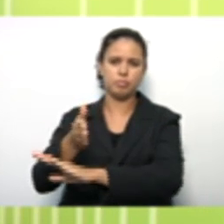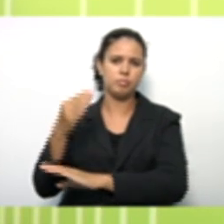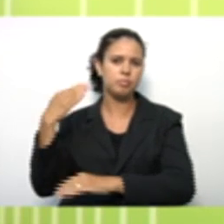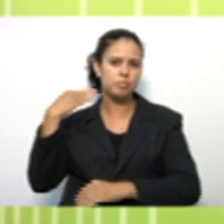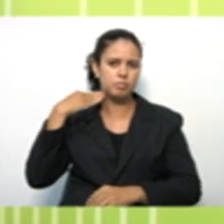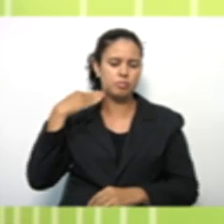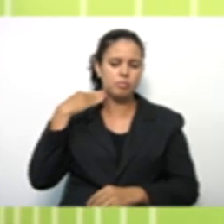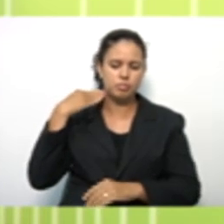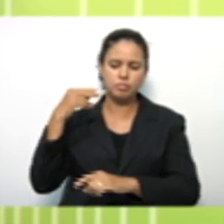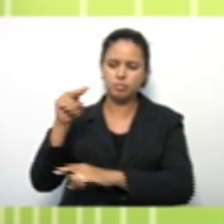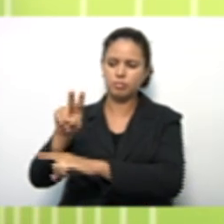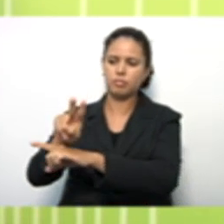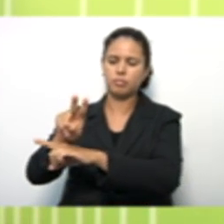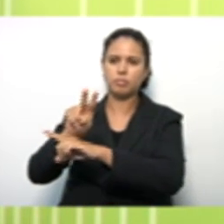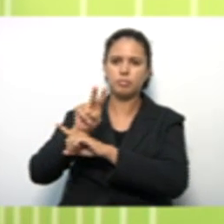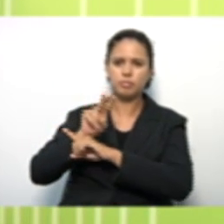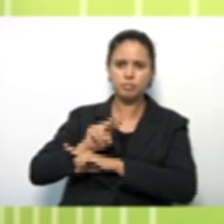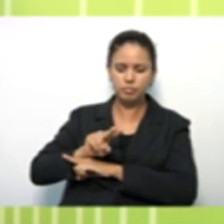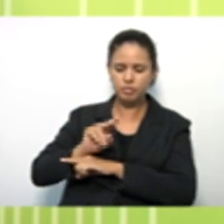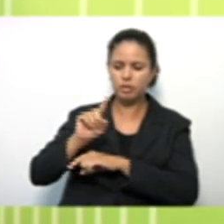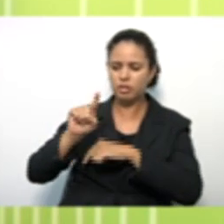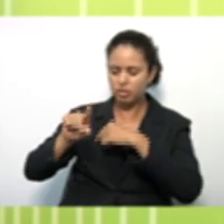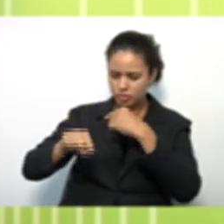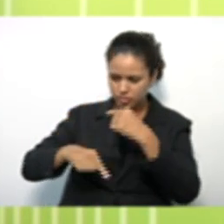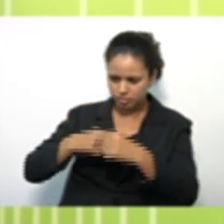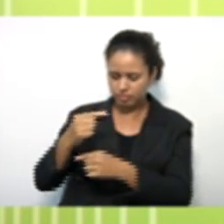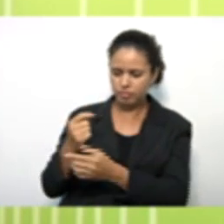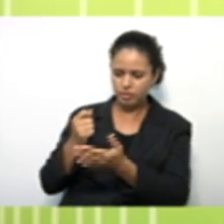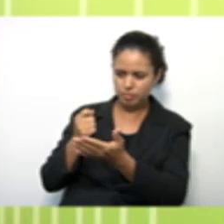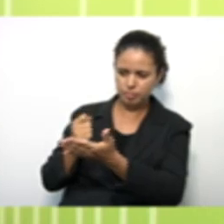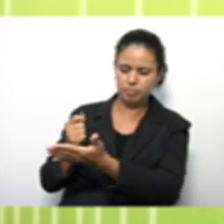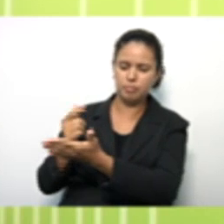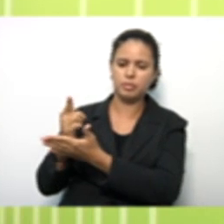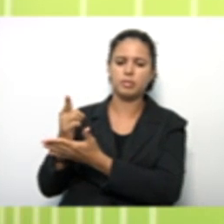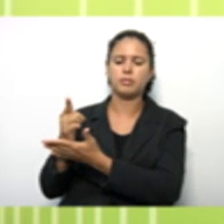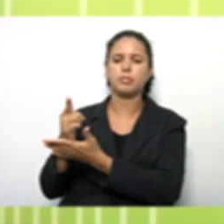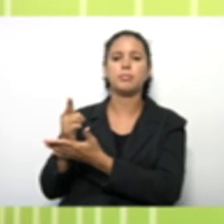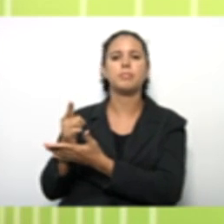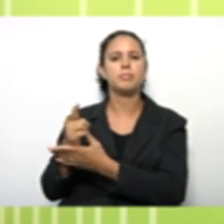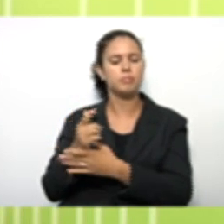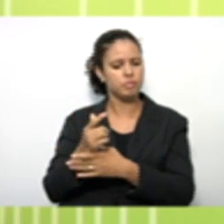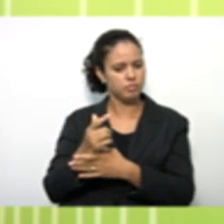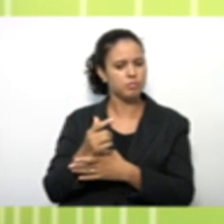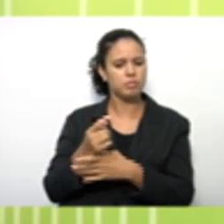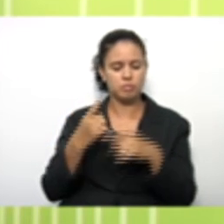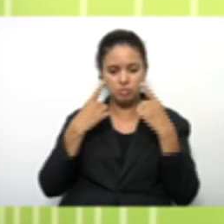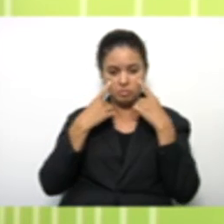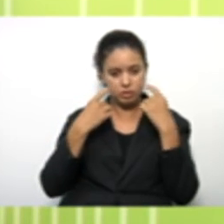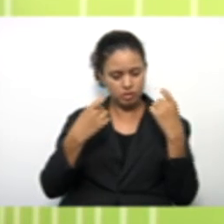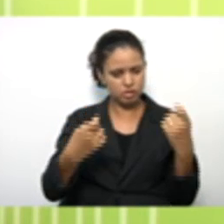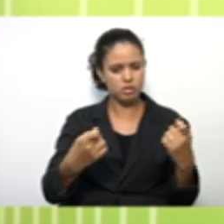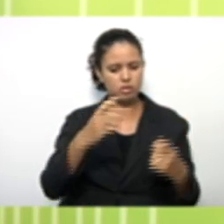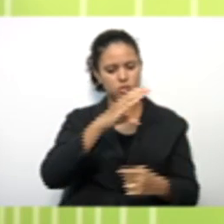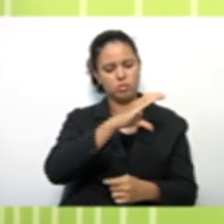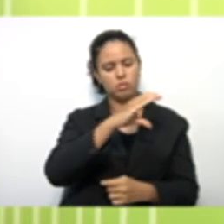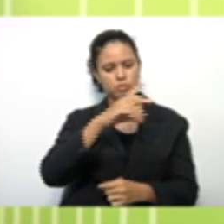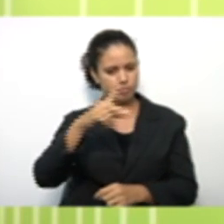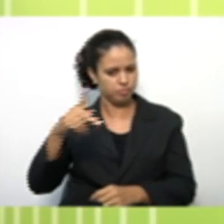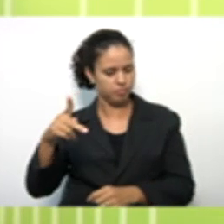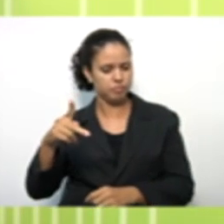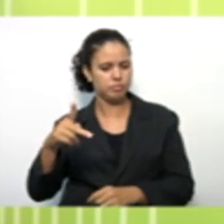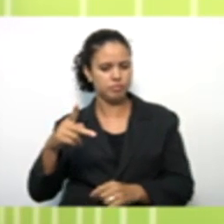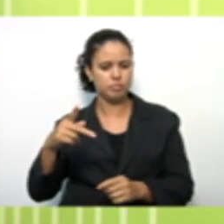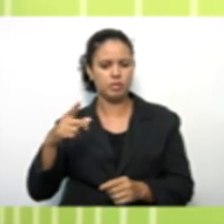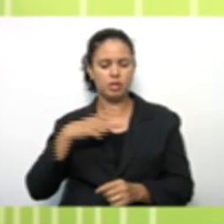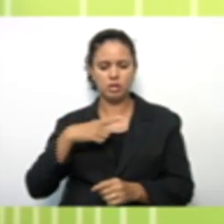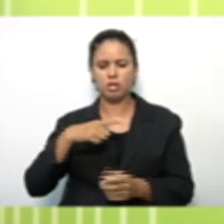crédito para crescer no mercado. Então, é muito interessante para a cooperativa também ter esse tipo de obrigação.